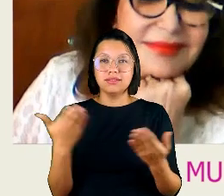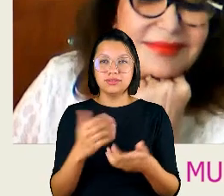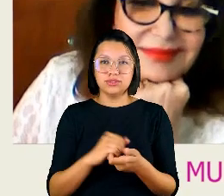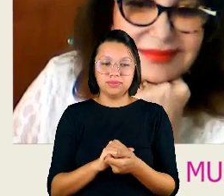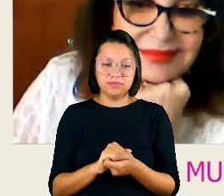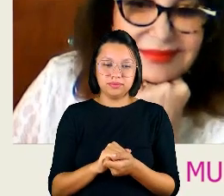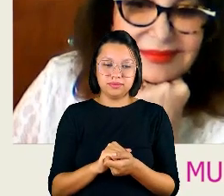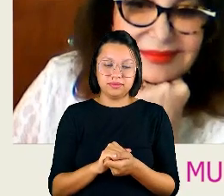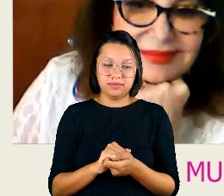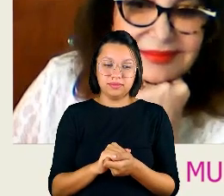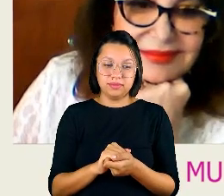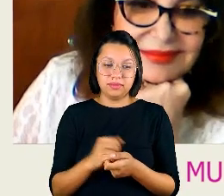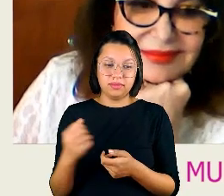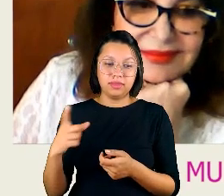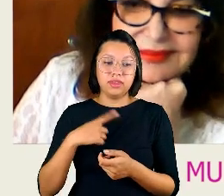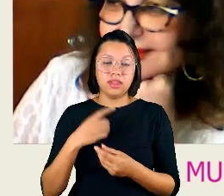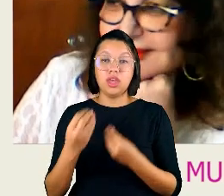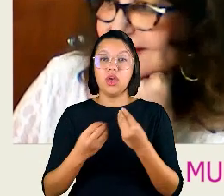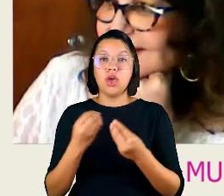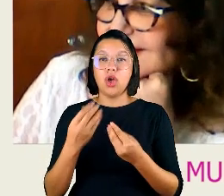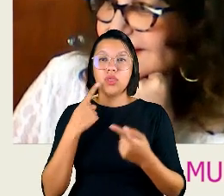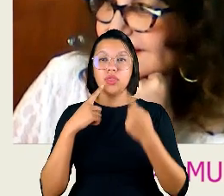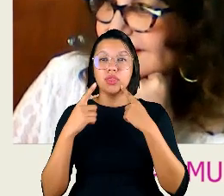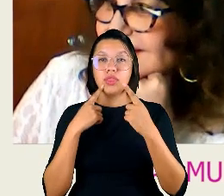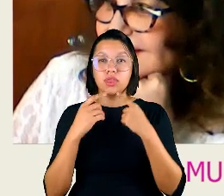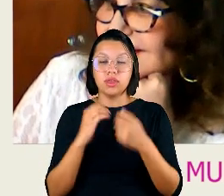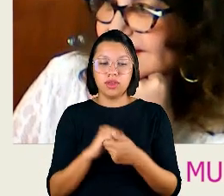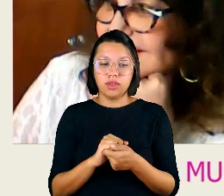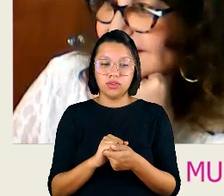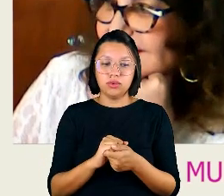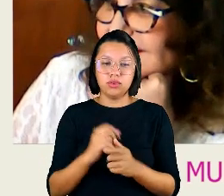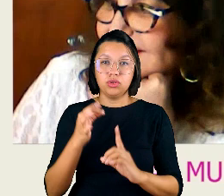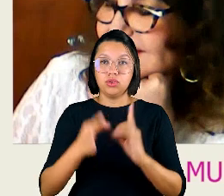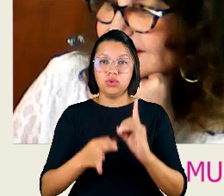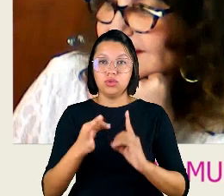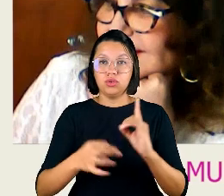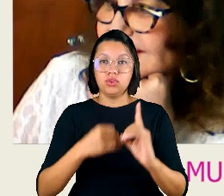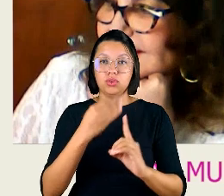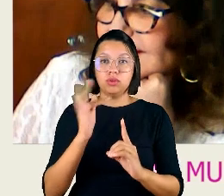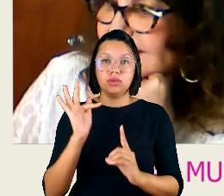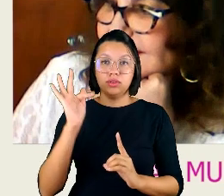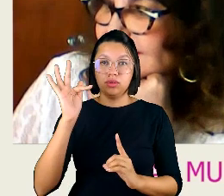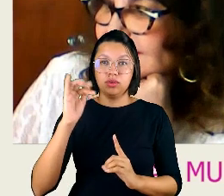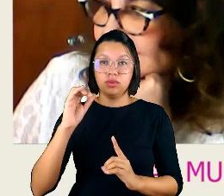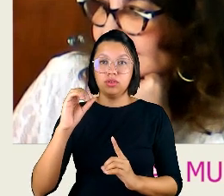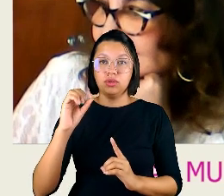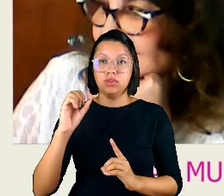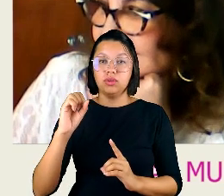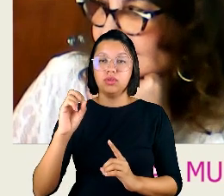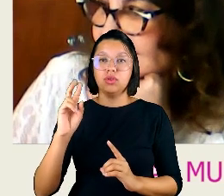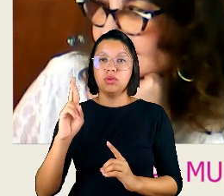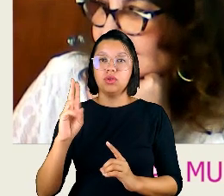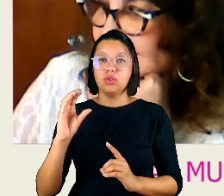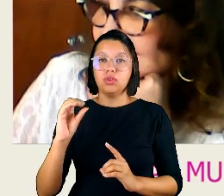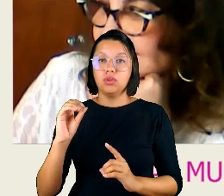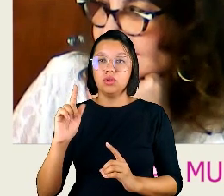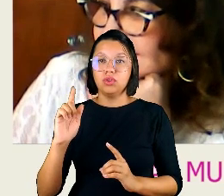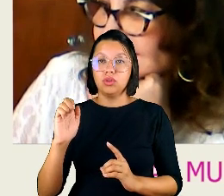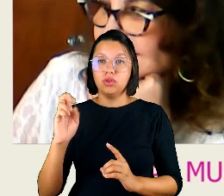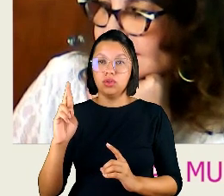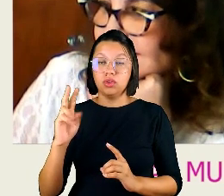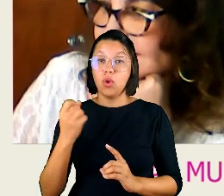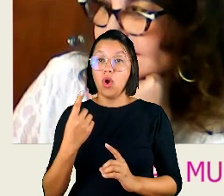como debatedores o desembargador federal, Roger Halpe. Ele é o único homem desse